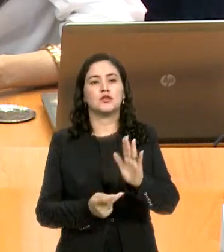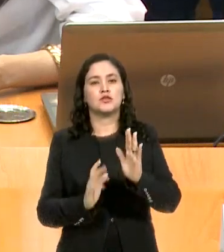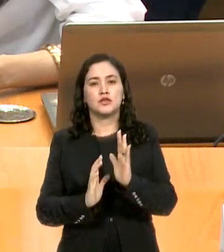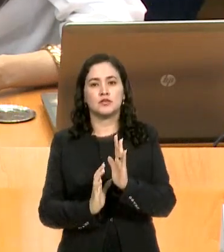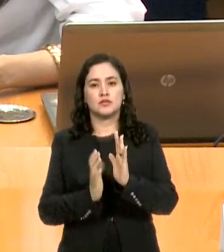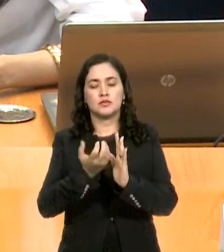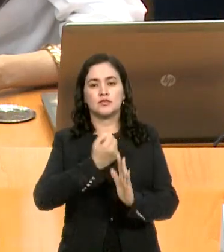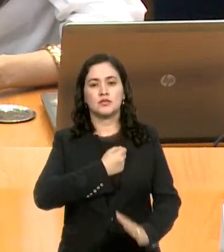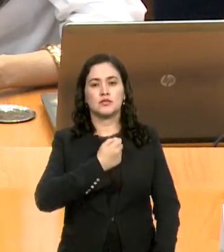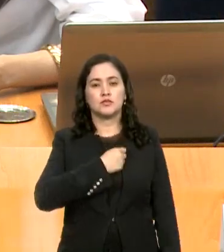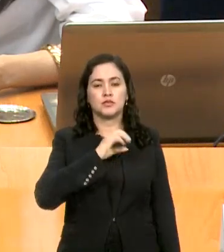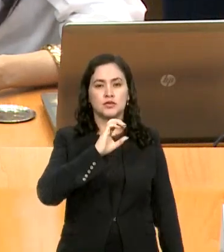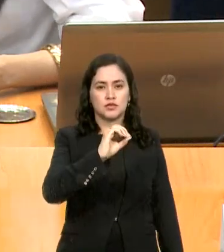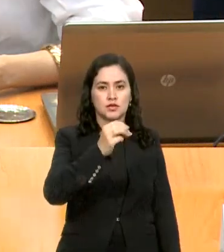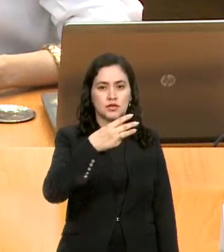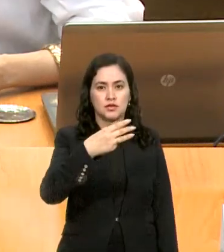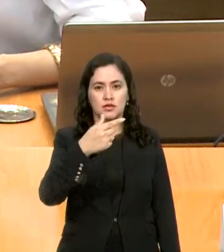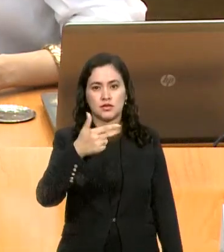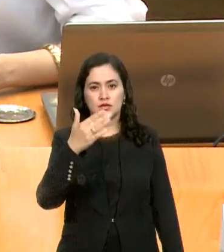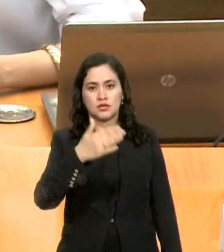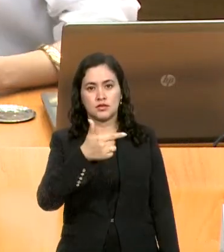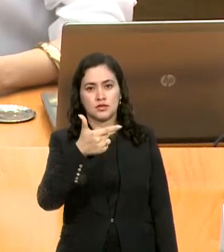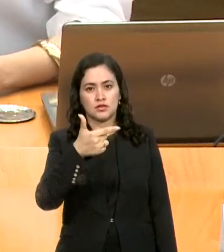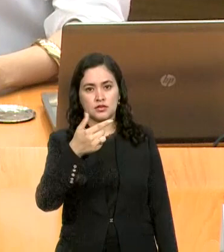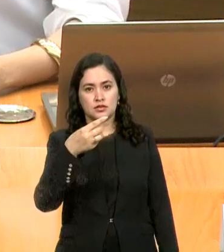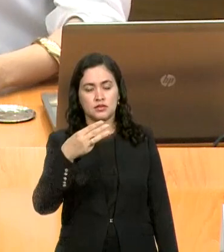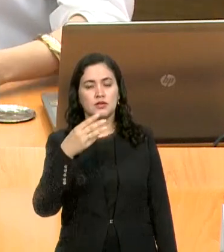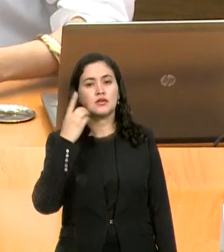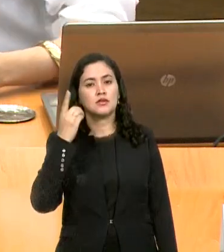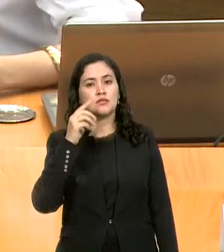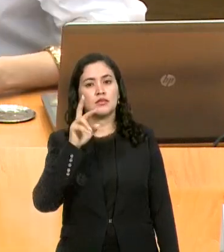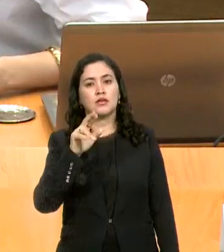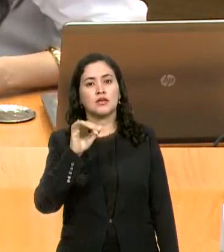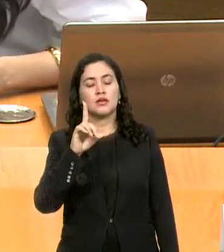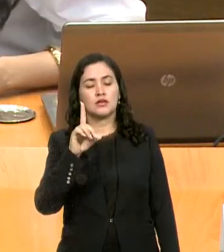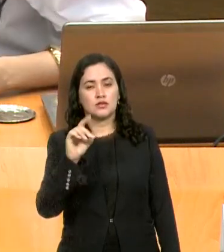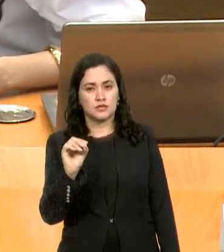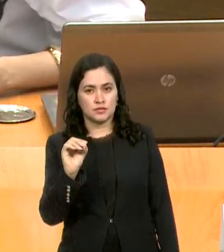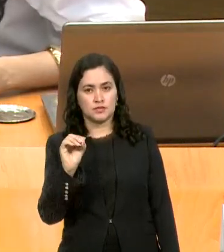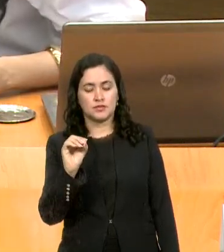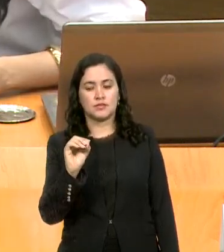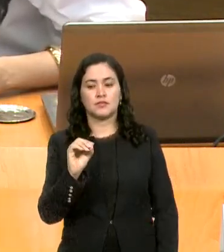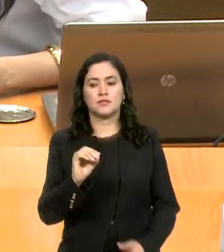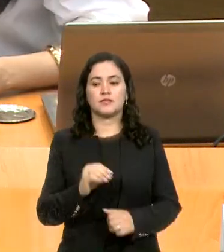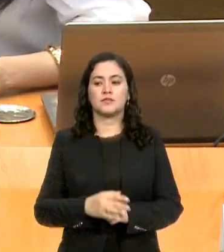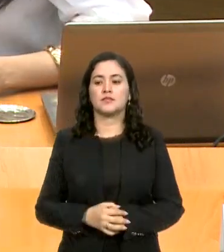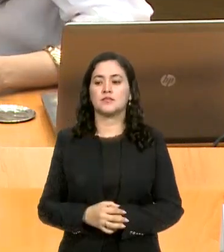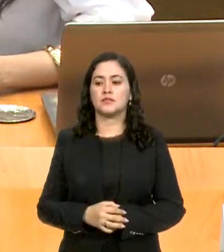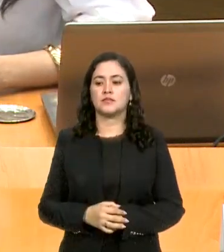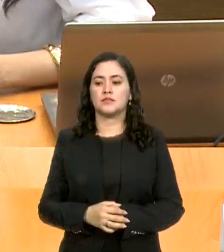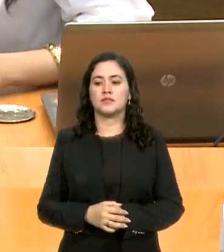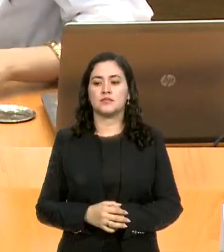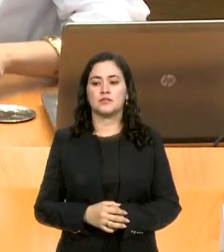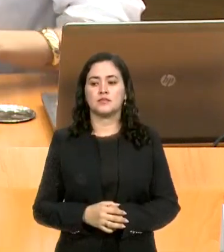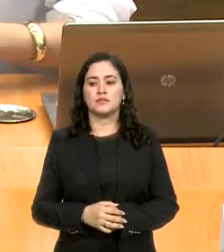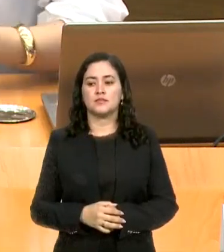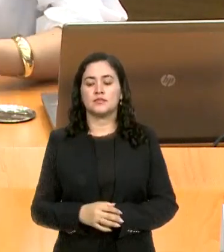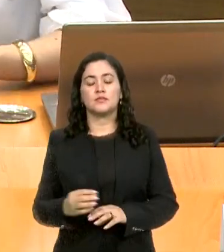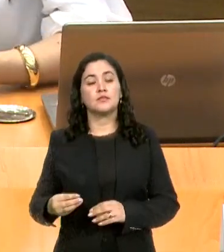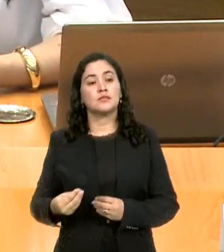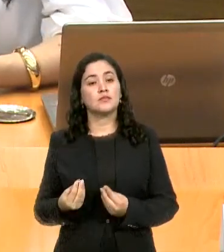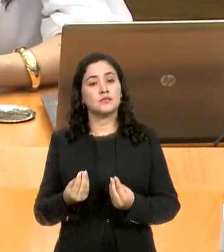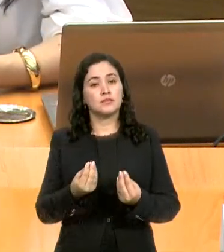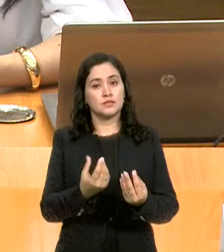número 032/2023, de autoria do deputado Rio da Moral, que concede medalha do